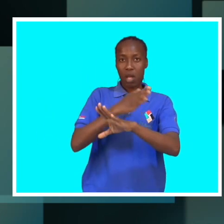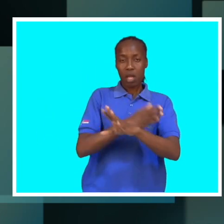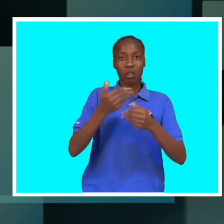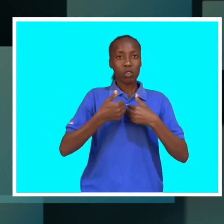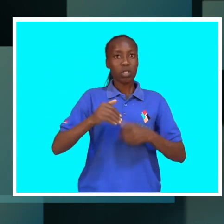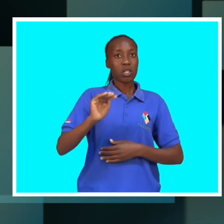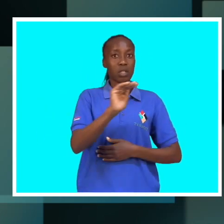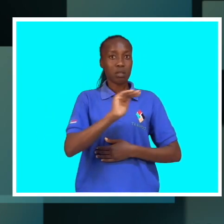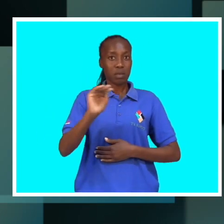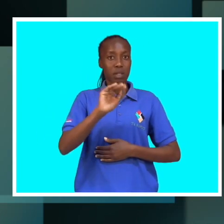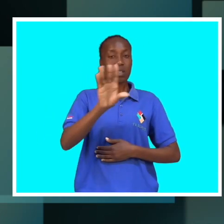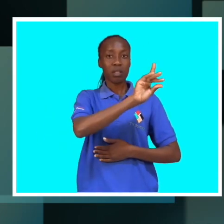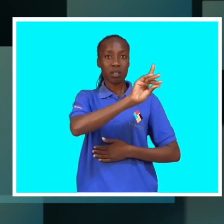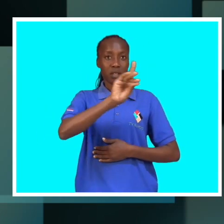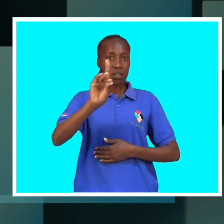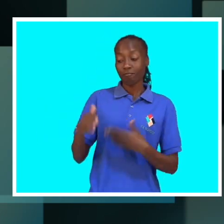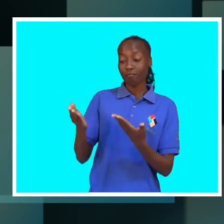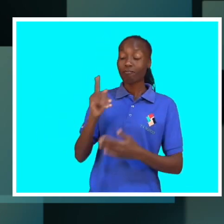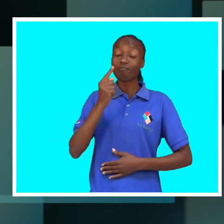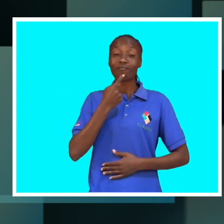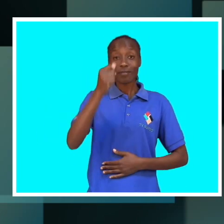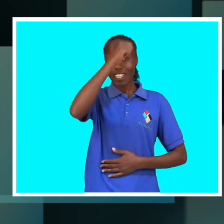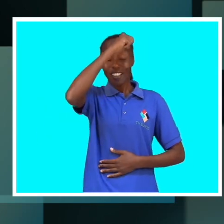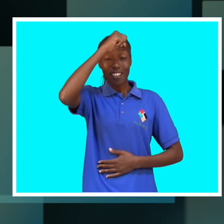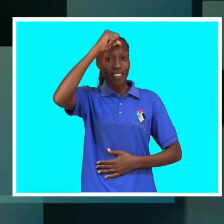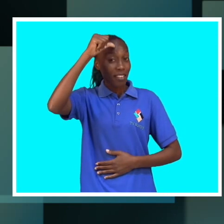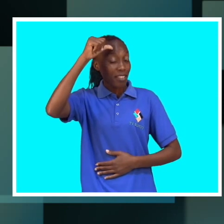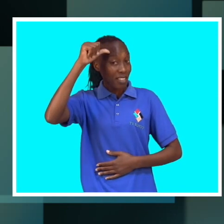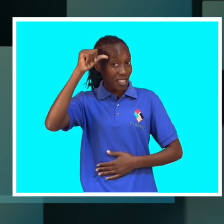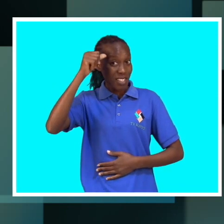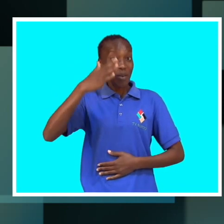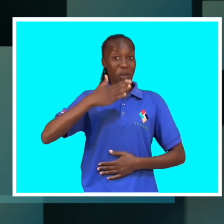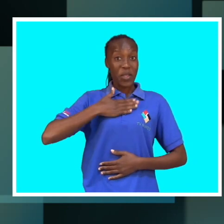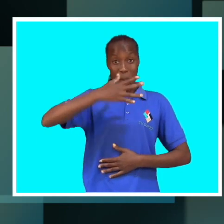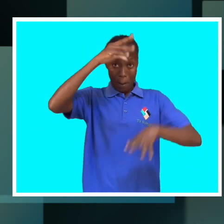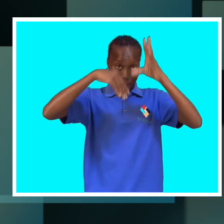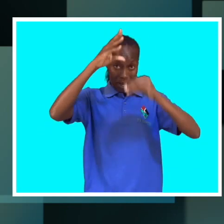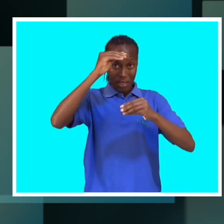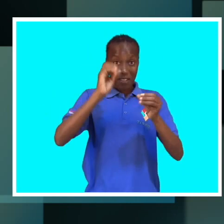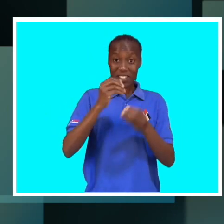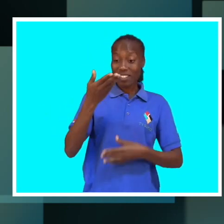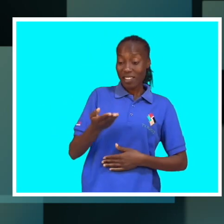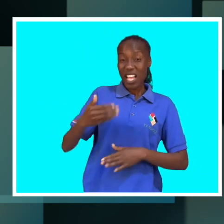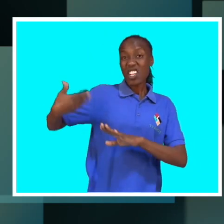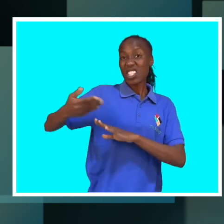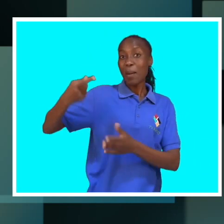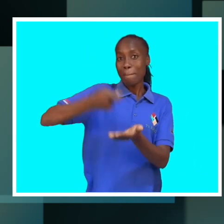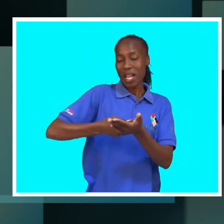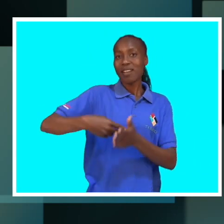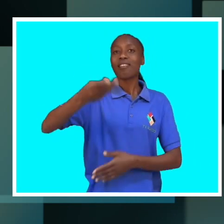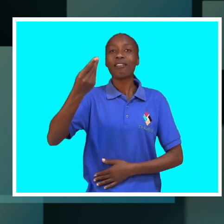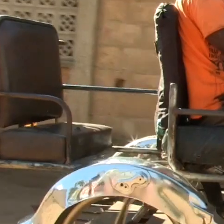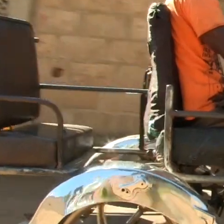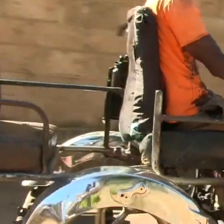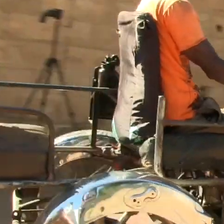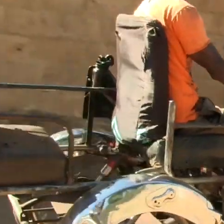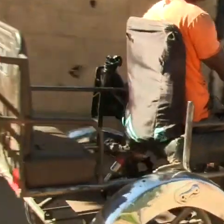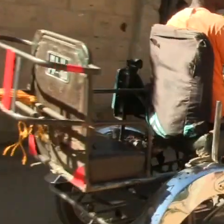deficiência na zona de T3. Épa, foi muito difícil para eu aprender a fazer isso aqui. Eu sempre pagava dinheiro.